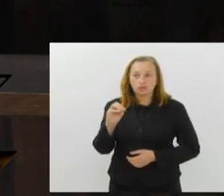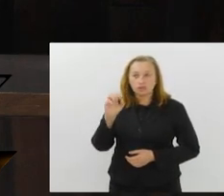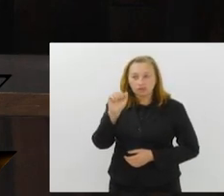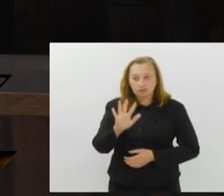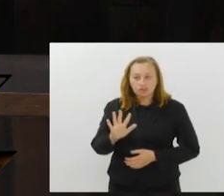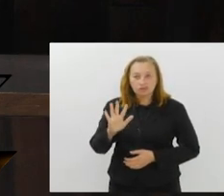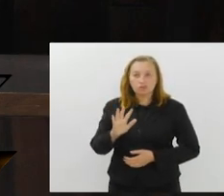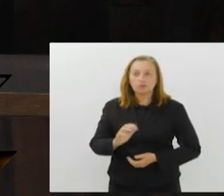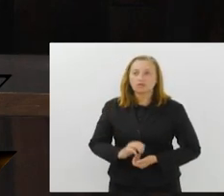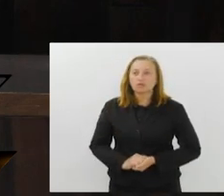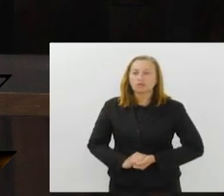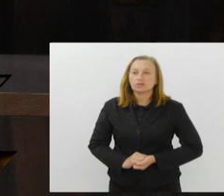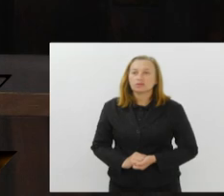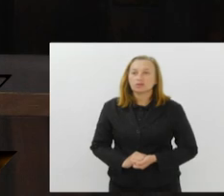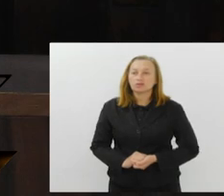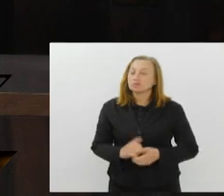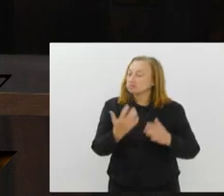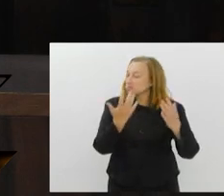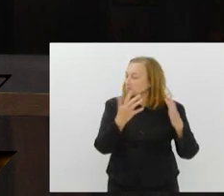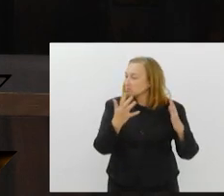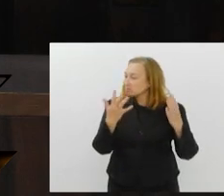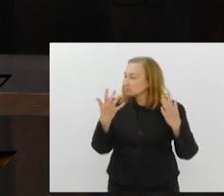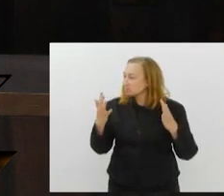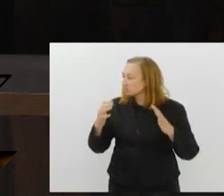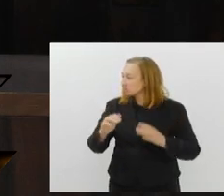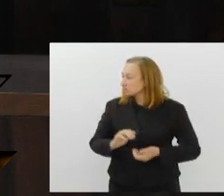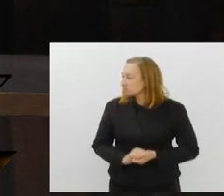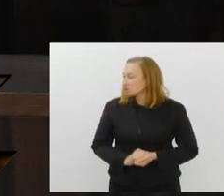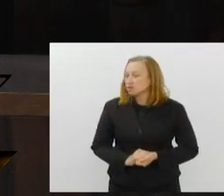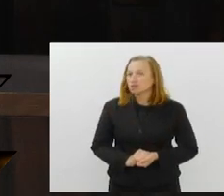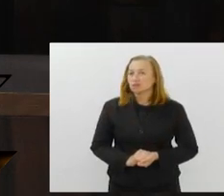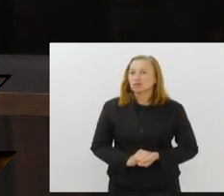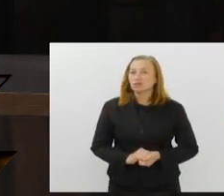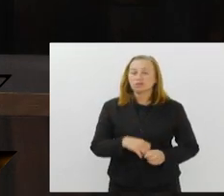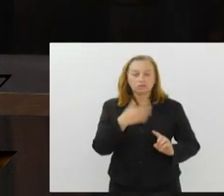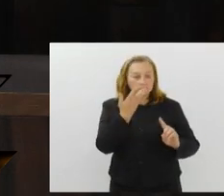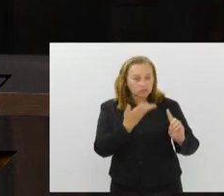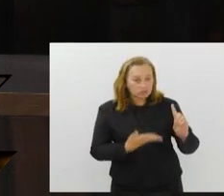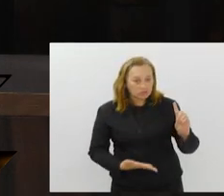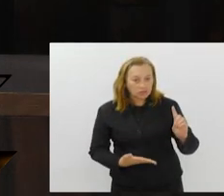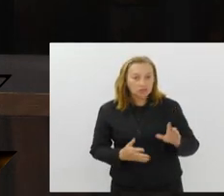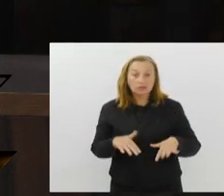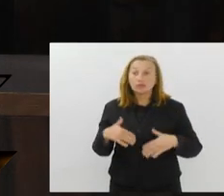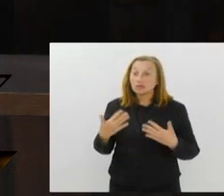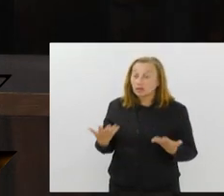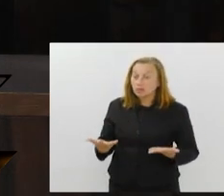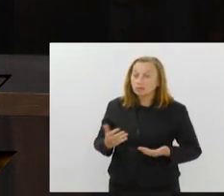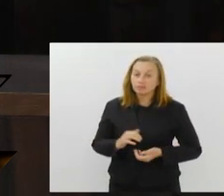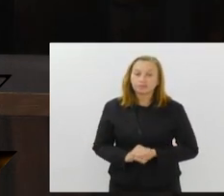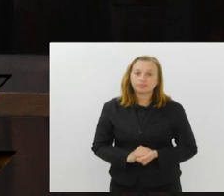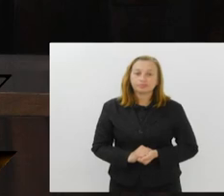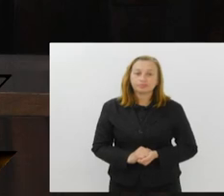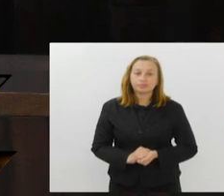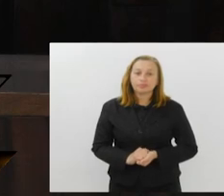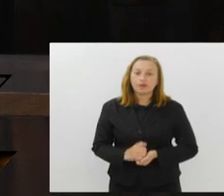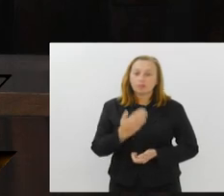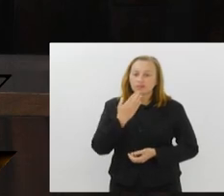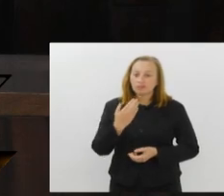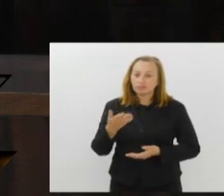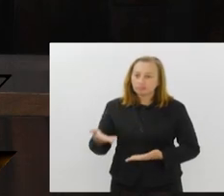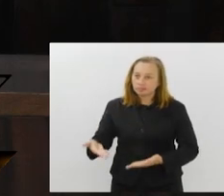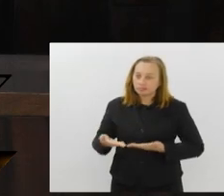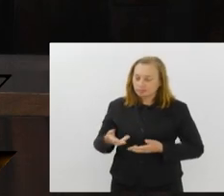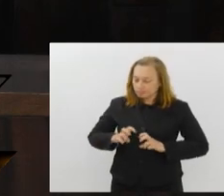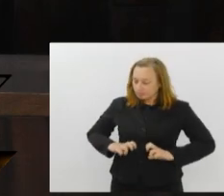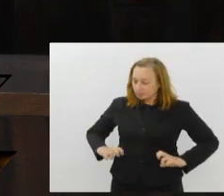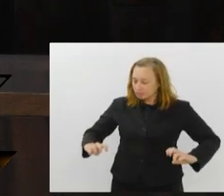proceder as saudações e a solenidade né então para compor a mesa de